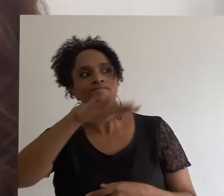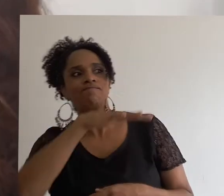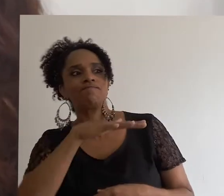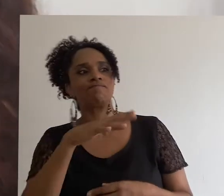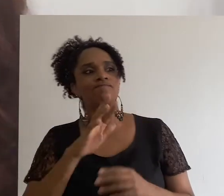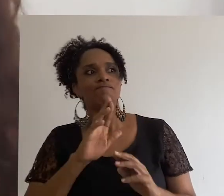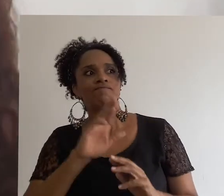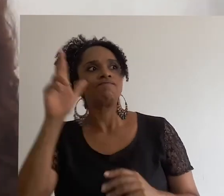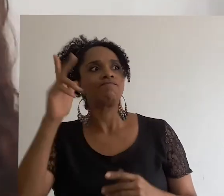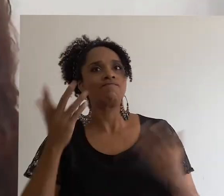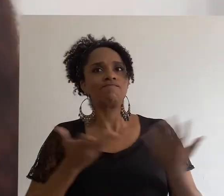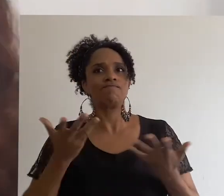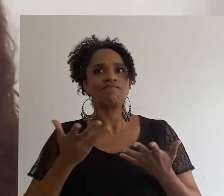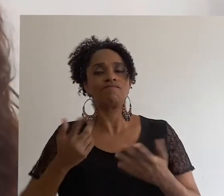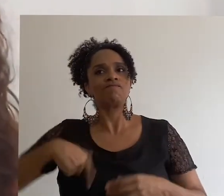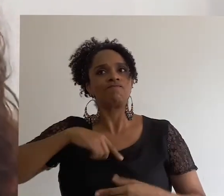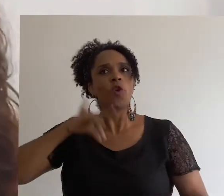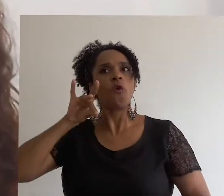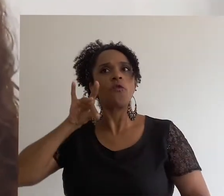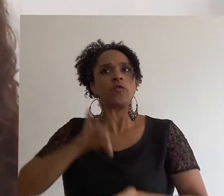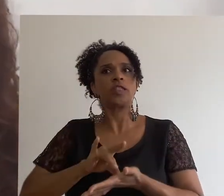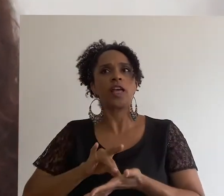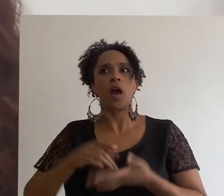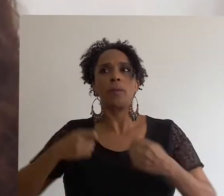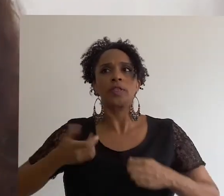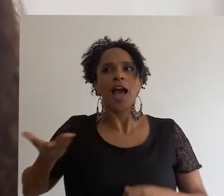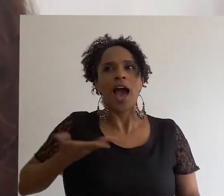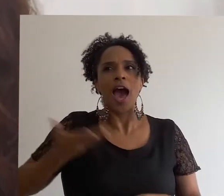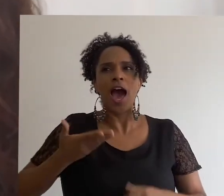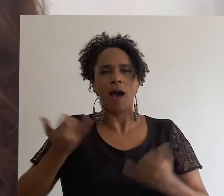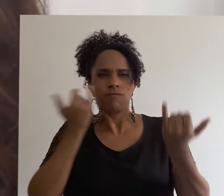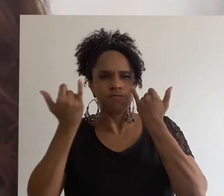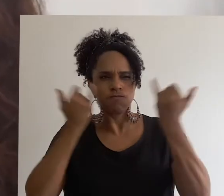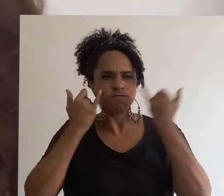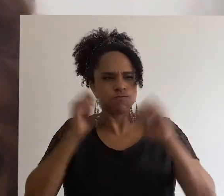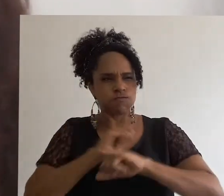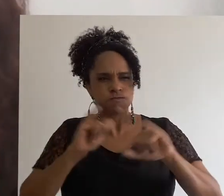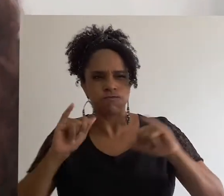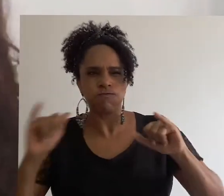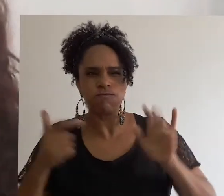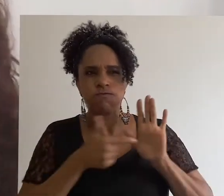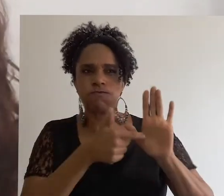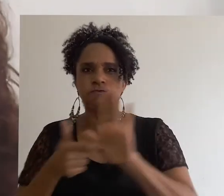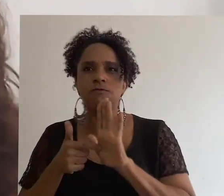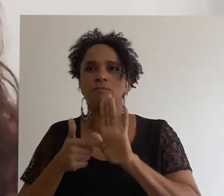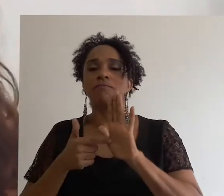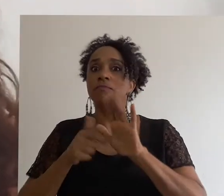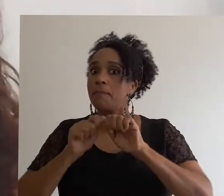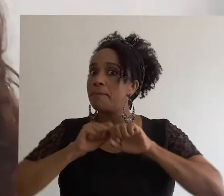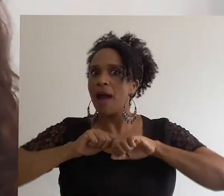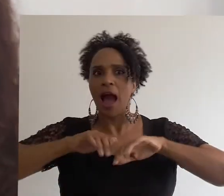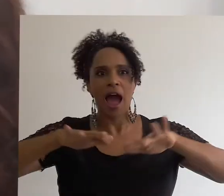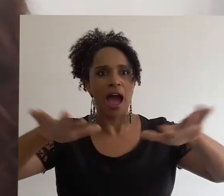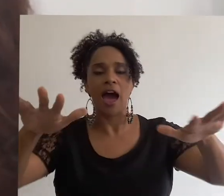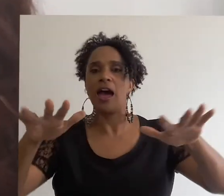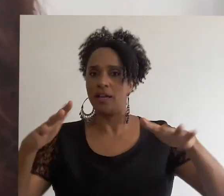por meio de uma fonte que fosse oficial, que fosse ágil e que tivesse essa grande abrangência que as